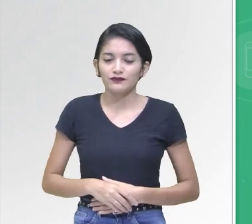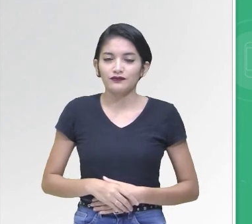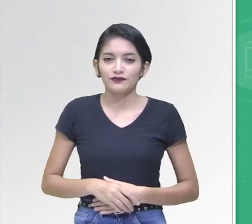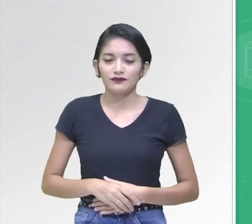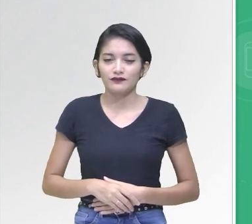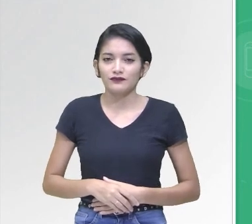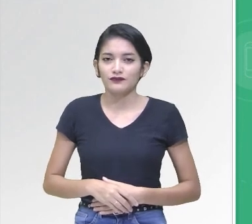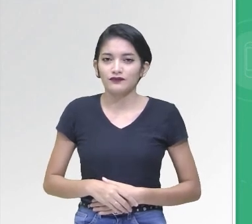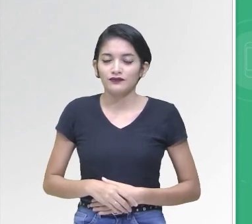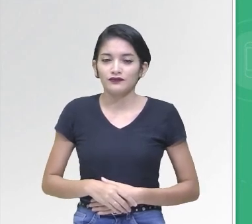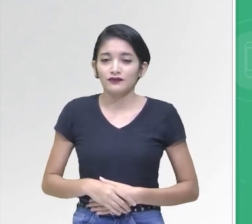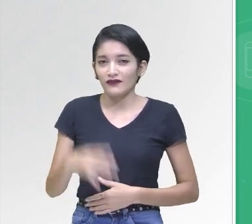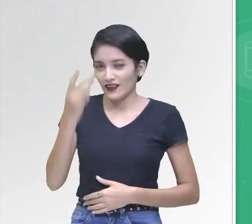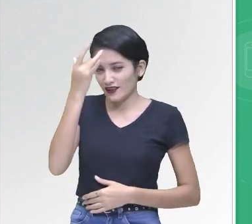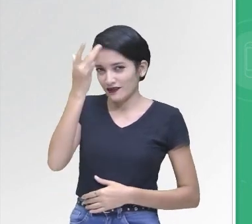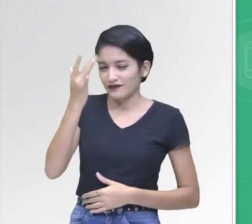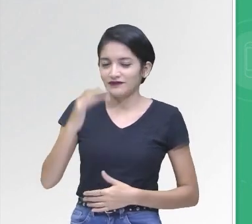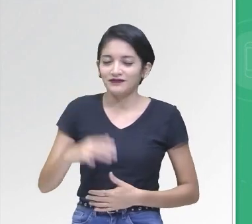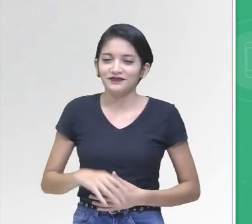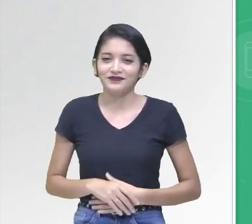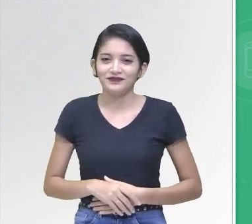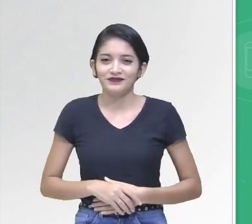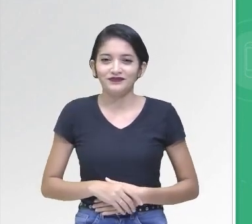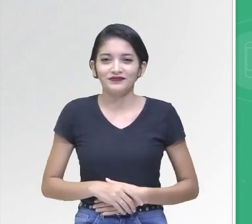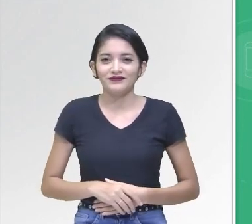escribem. Fácil? Não é.